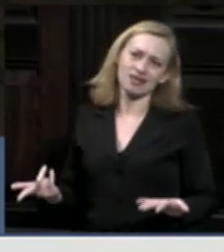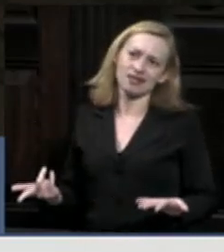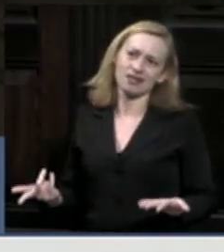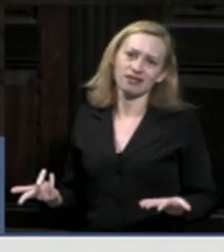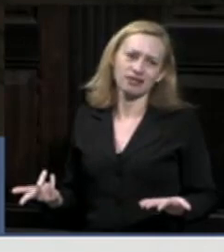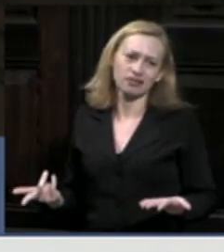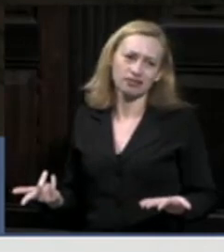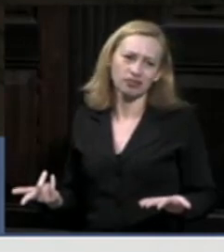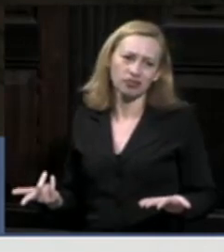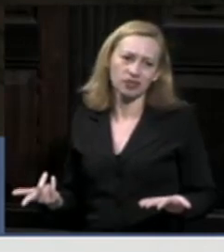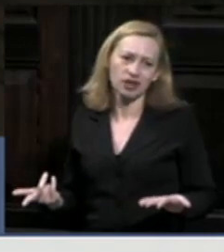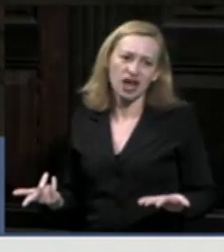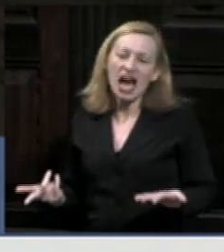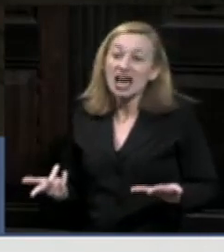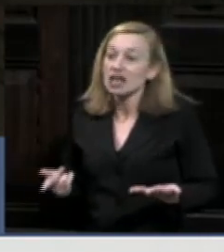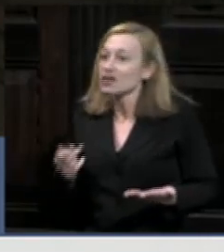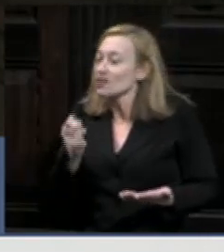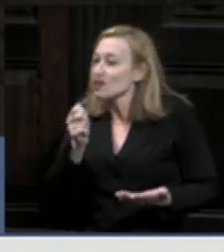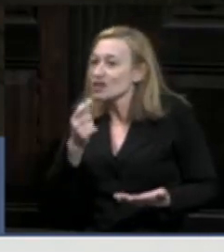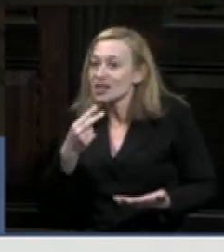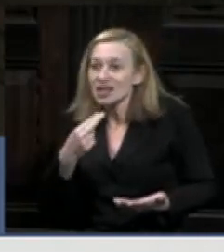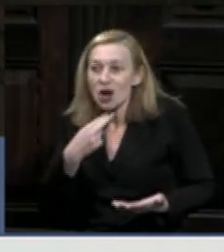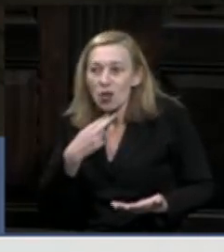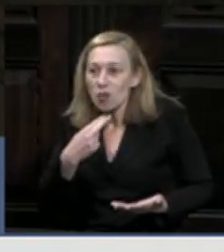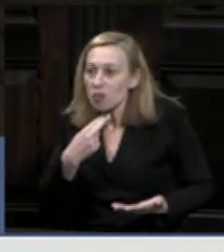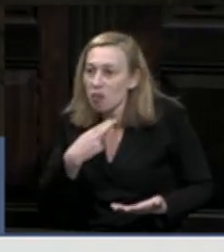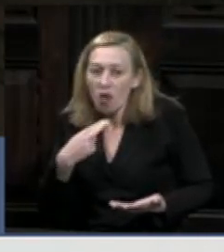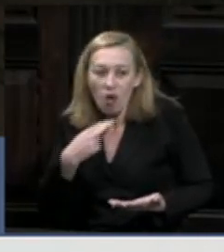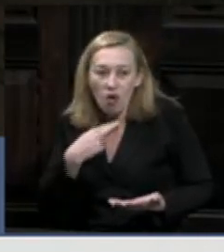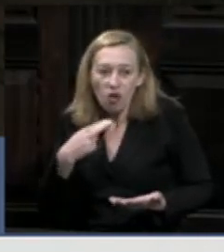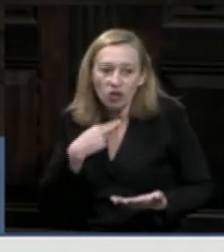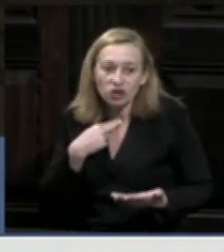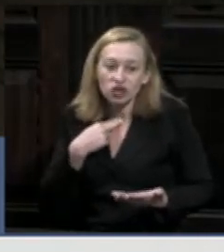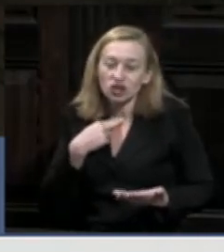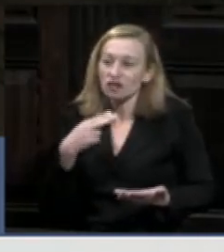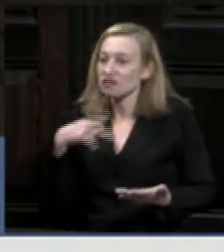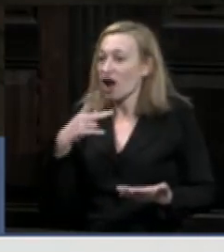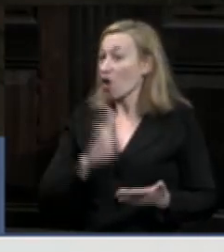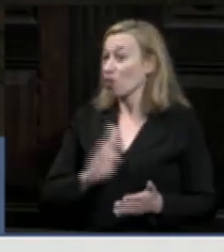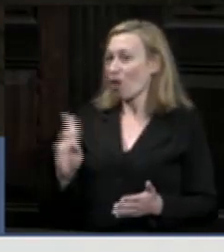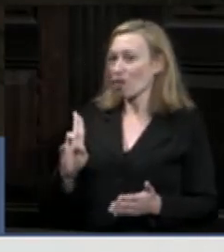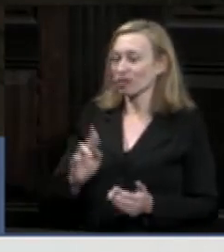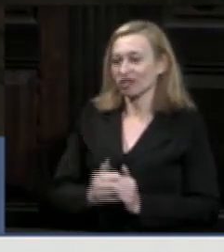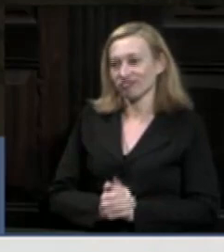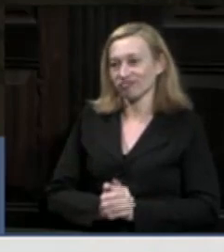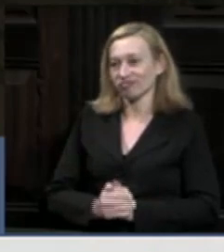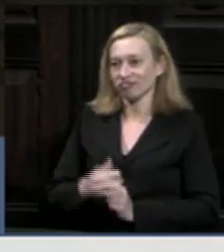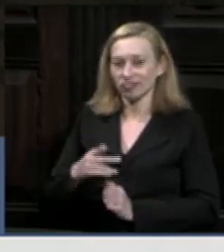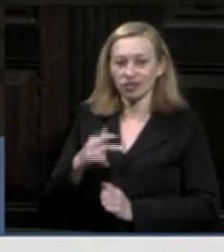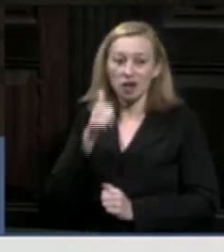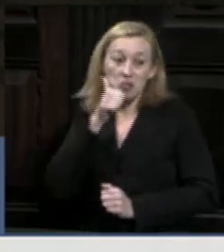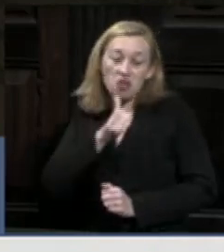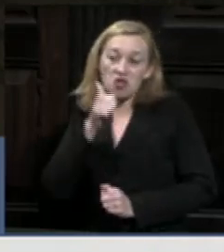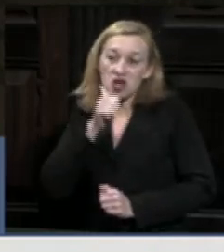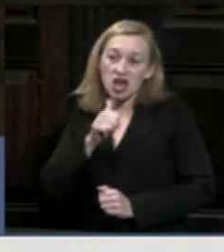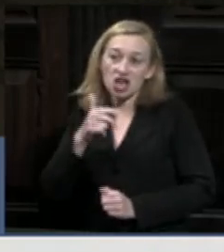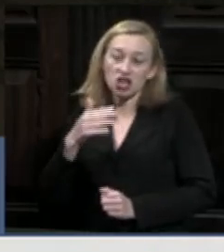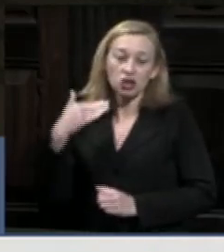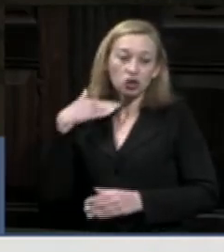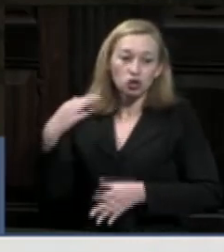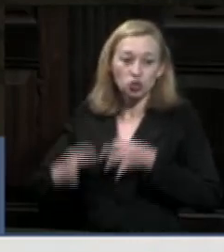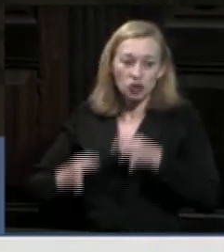ninguém pode absolutamente citar o nome da juíza ou